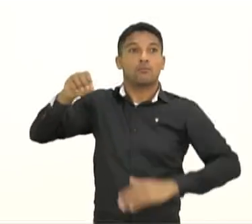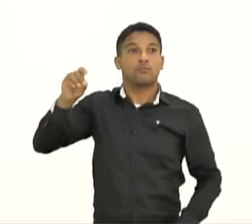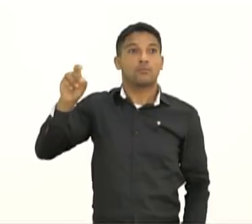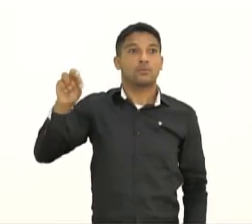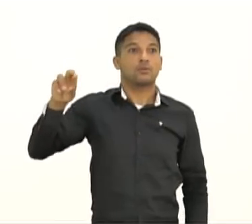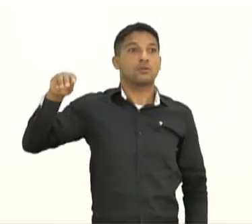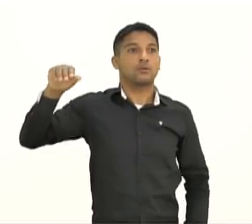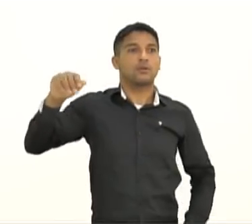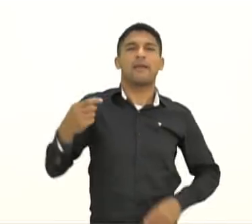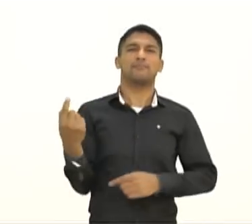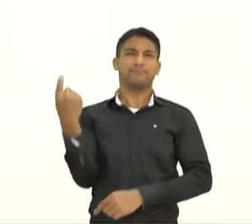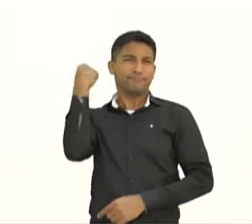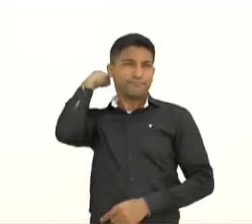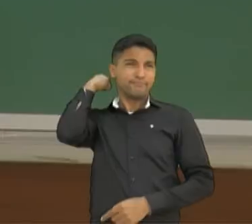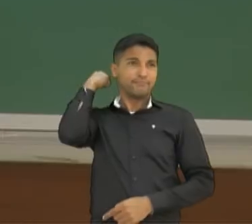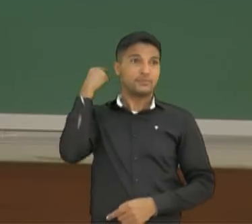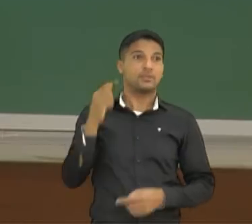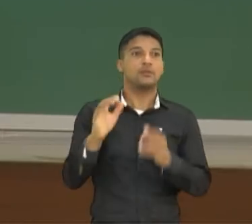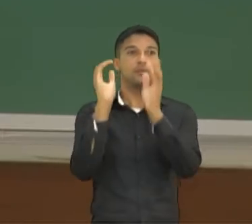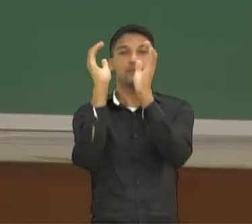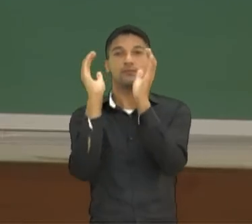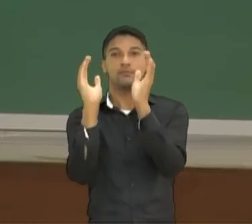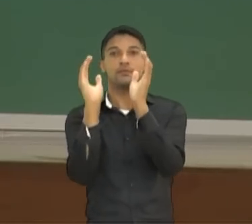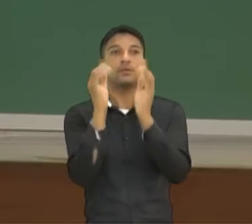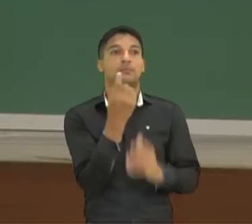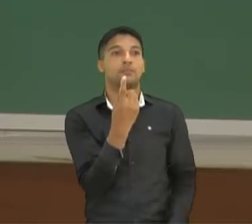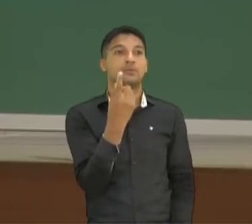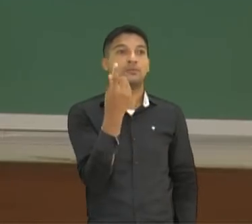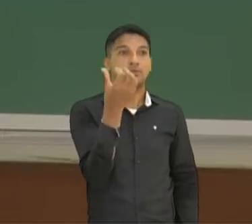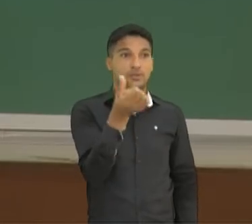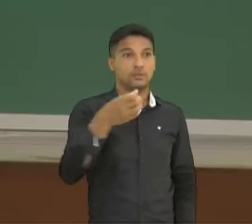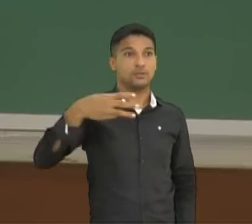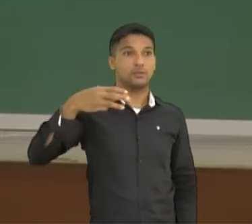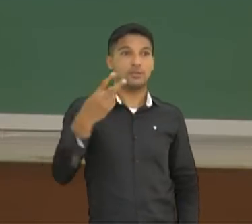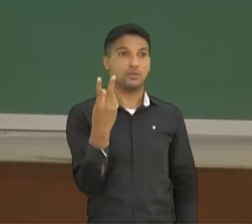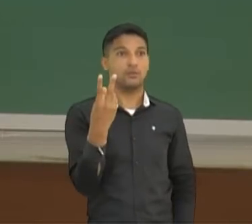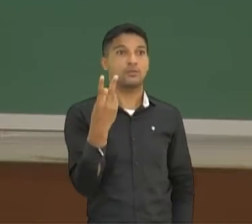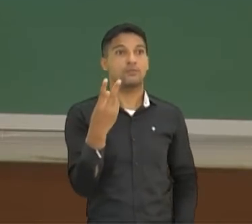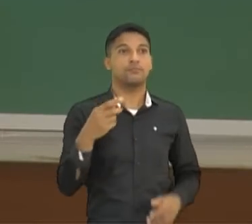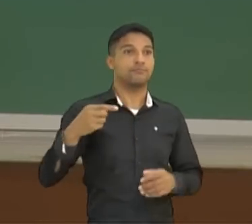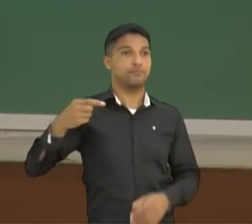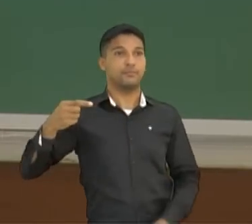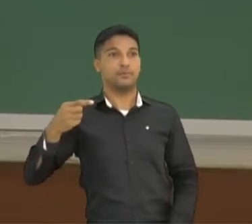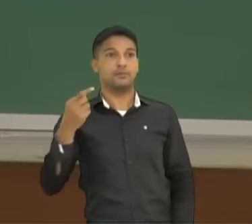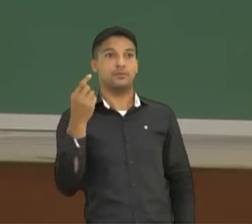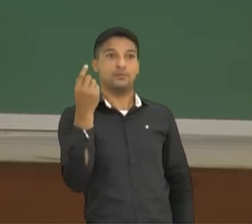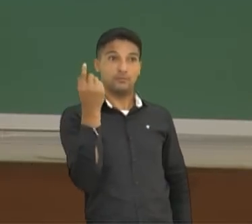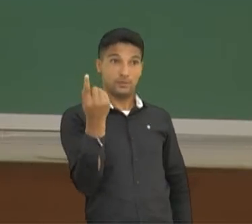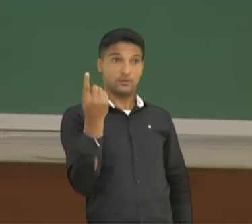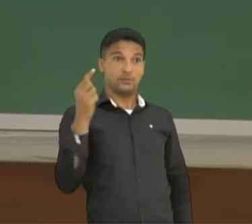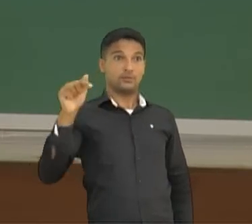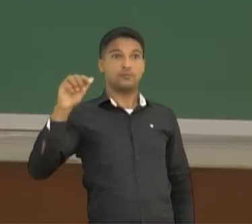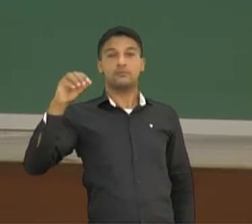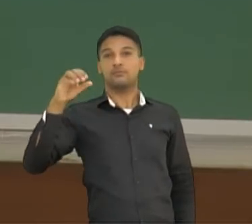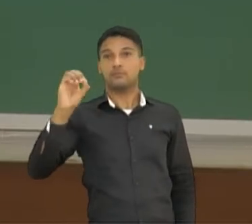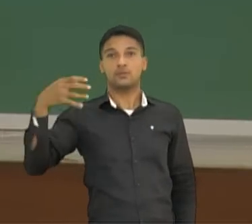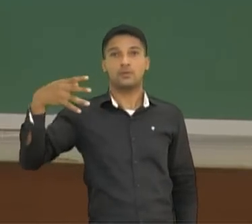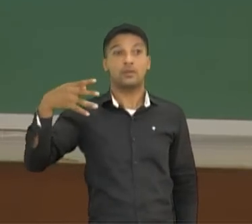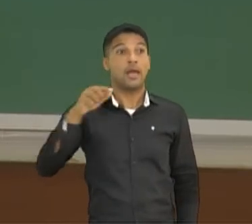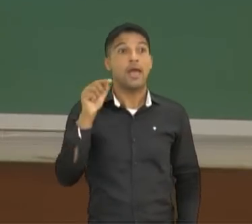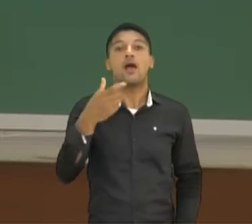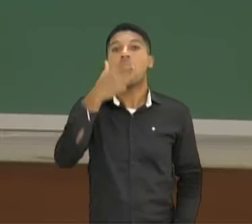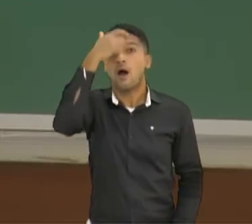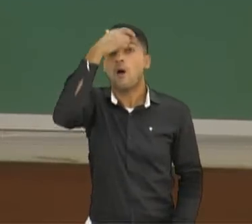1632 a 1704, e lá na Idade Moderna ele fundou então essa disciplina da filosofia que hoje